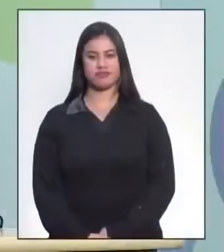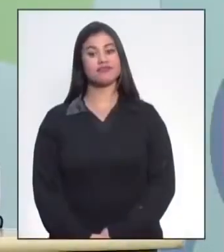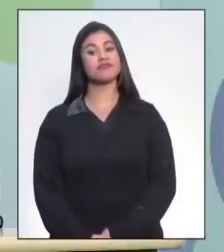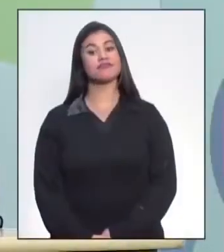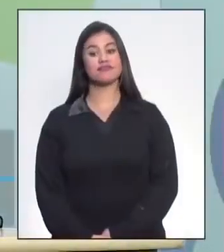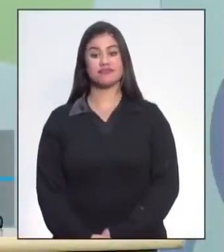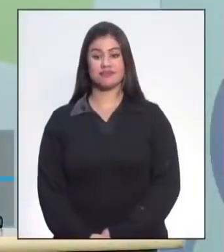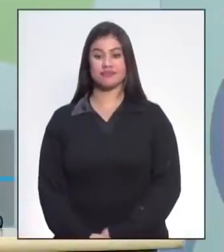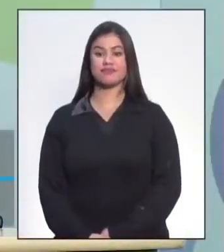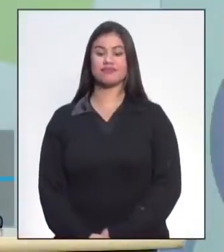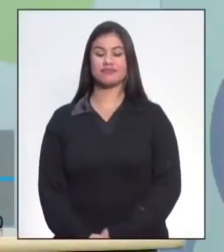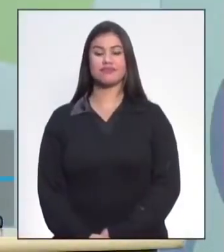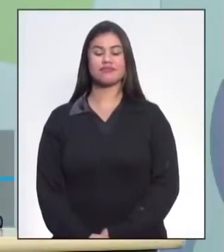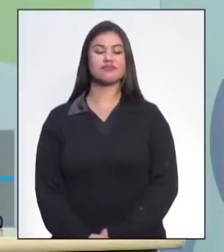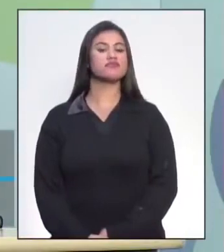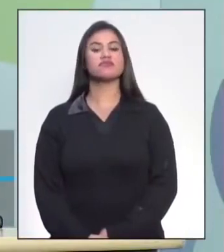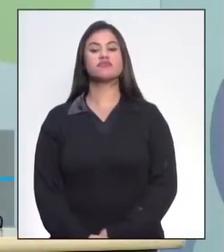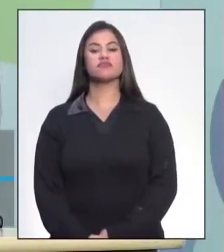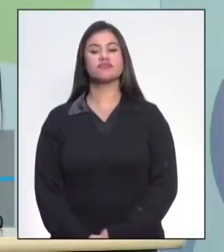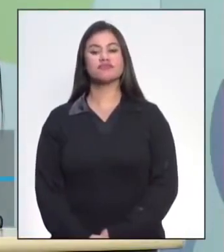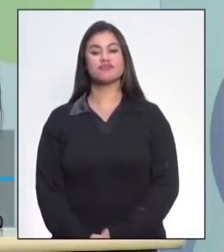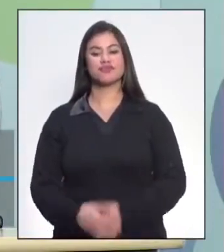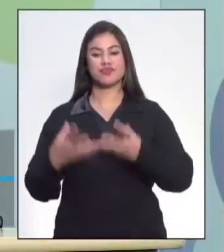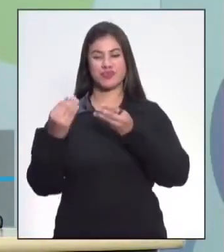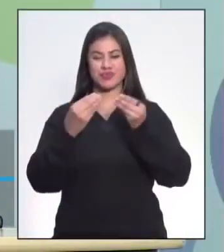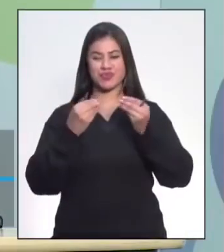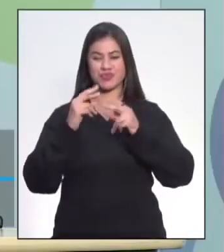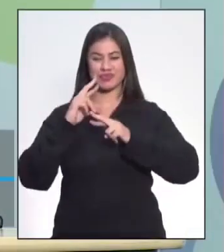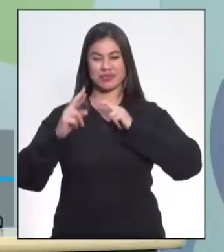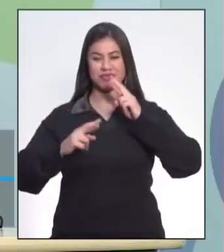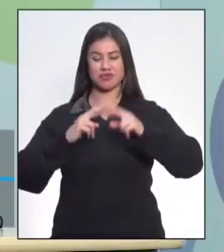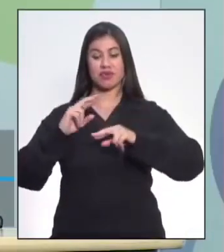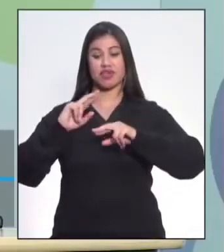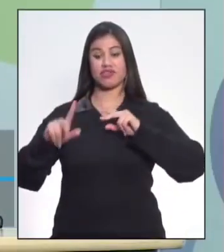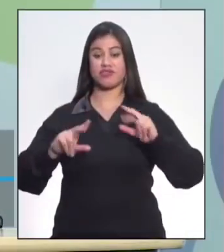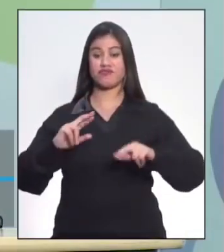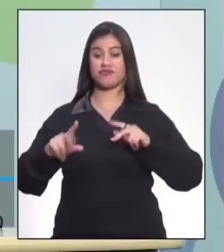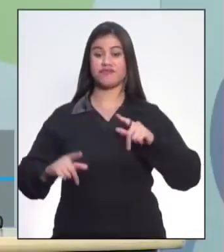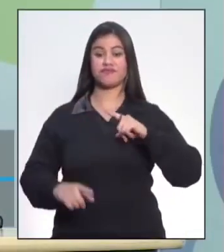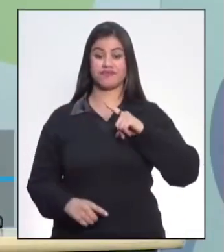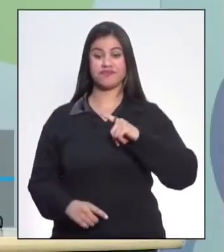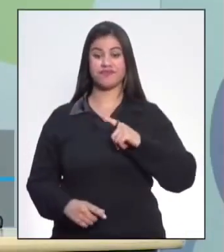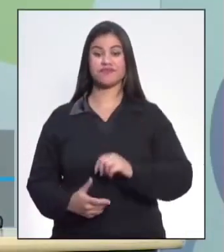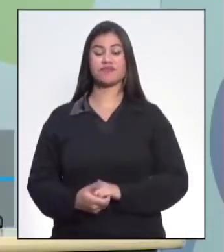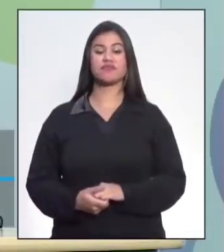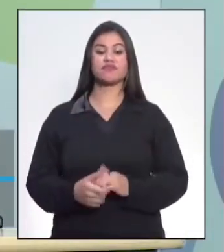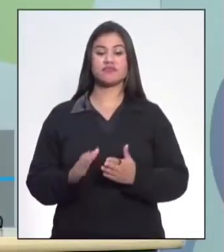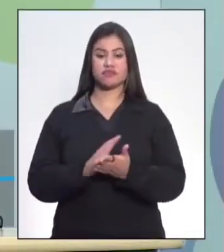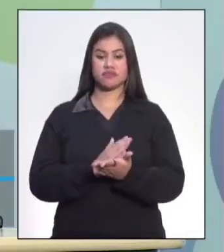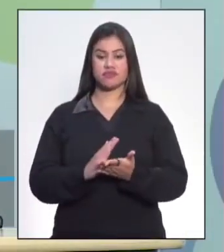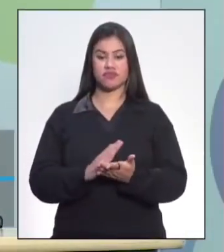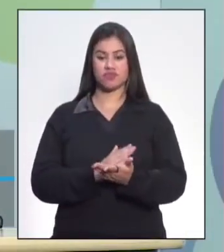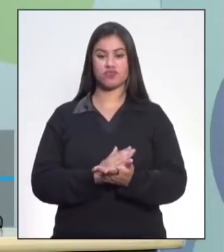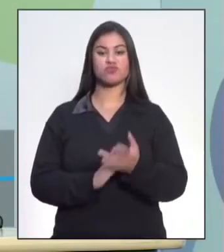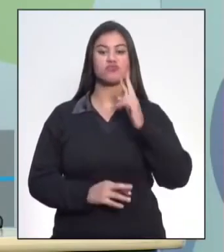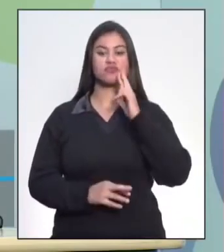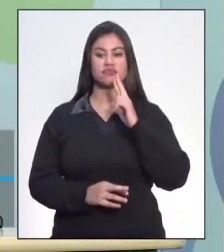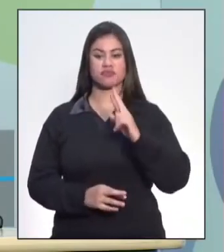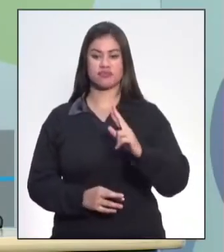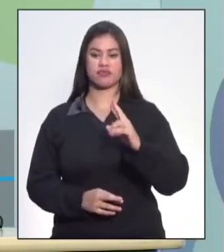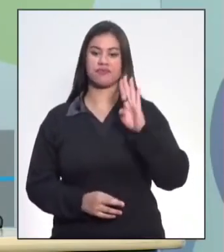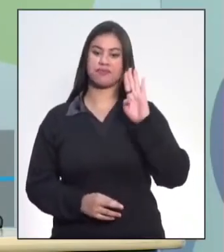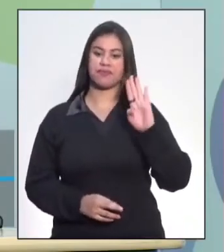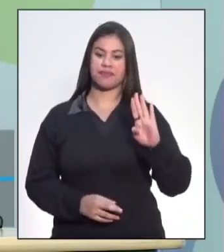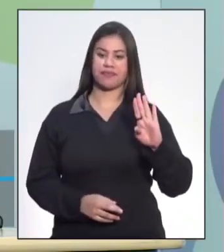Olha só, nós tivemos várias respostas diferentes aqui, professora. Alguns alunos responderam letra